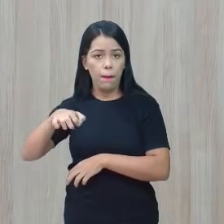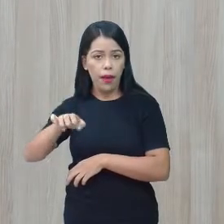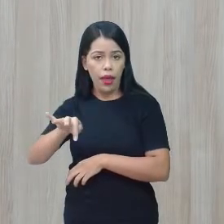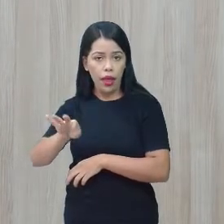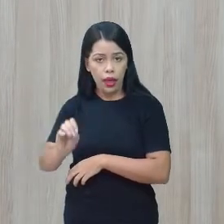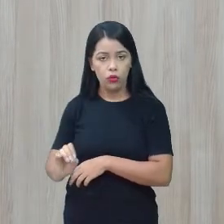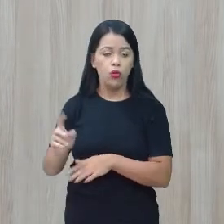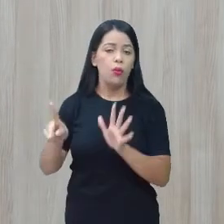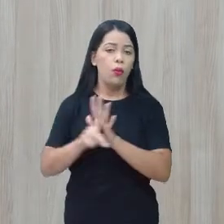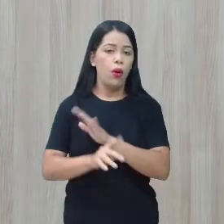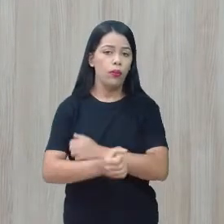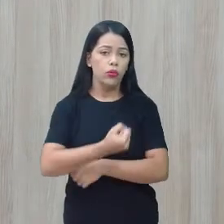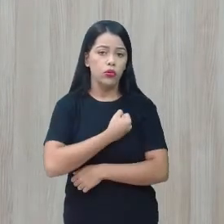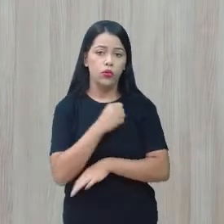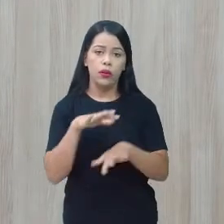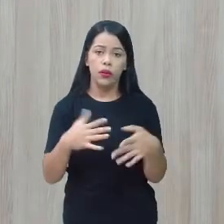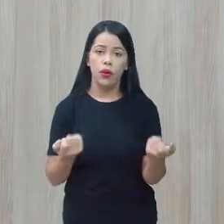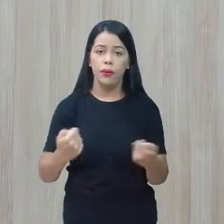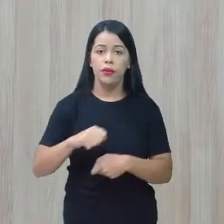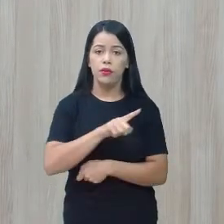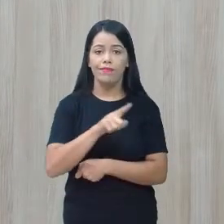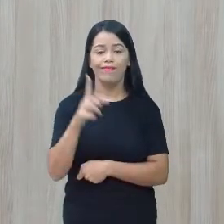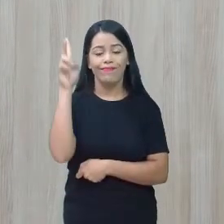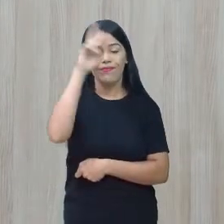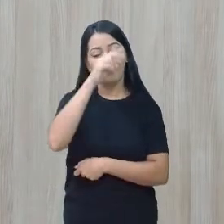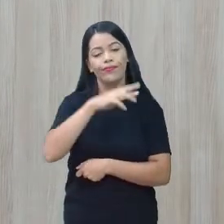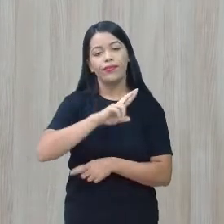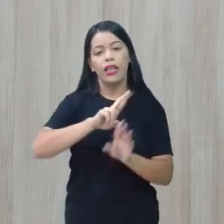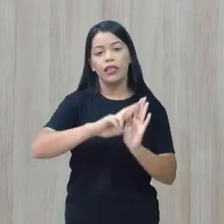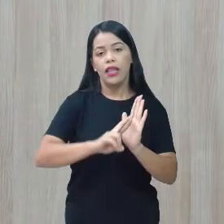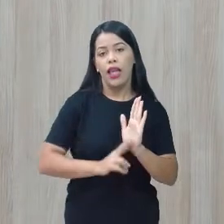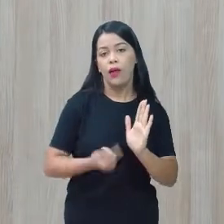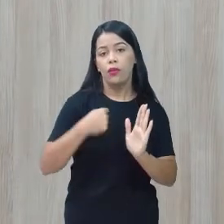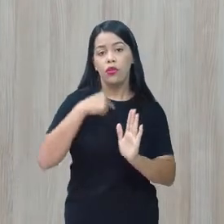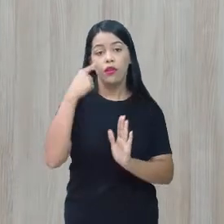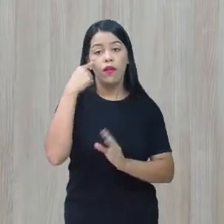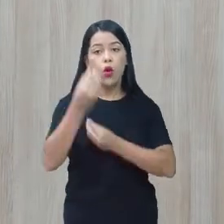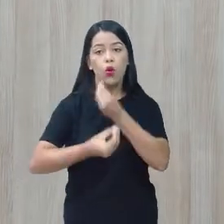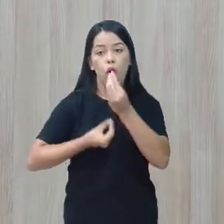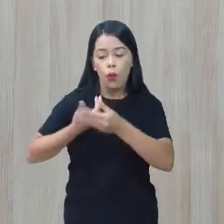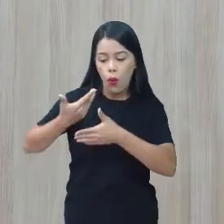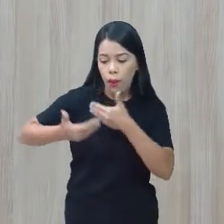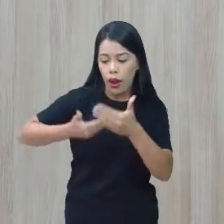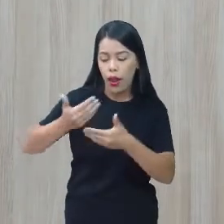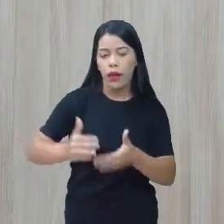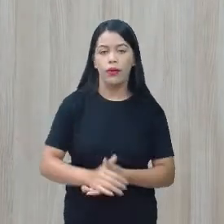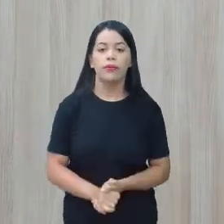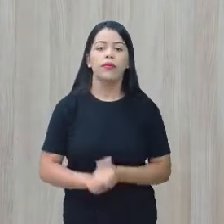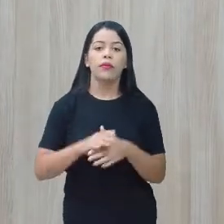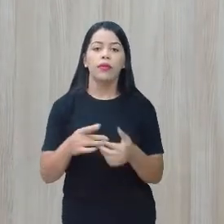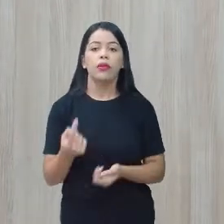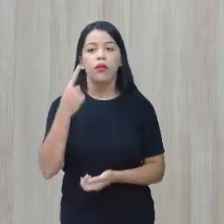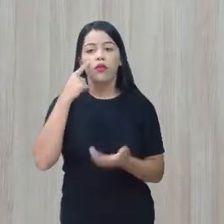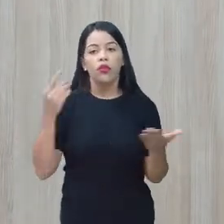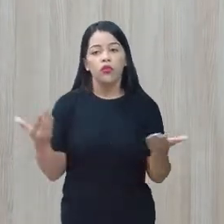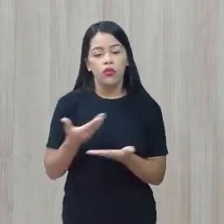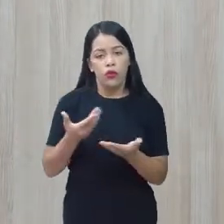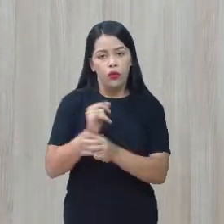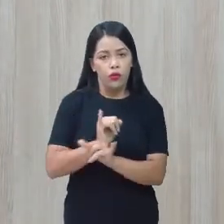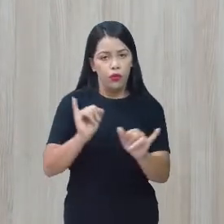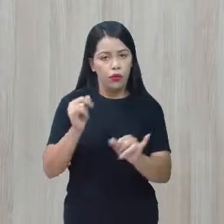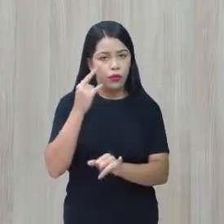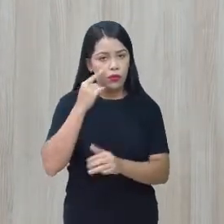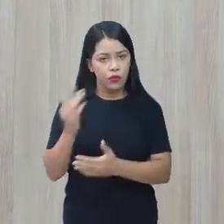vocês lembrem das regrinhas, né? E de que maneira a gente faz esse processo, tá? Olha só uma informação que eu trouxe aqui para